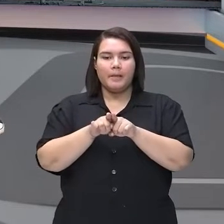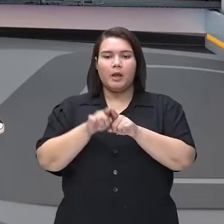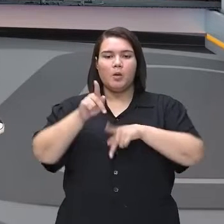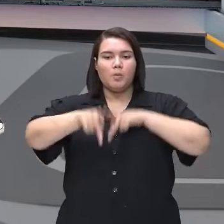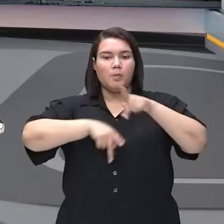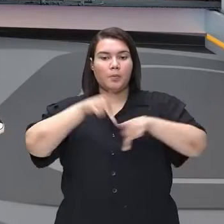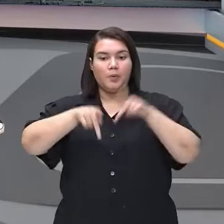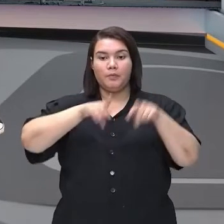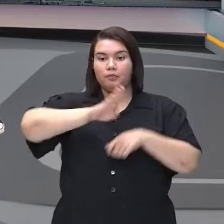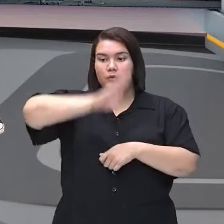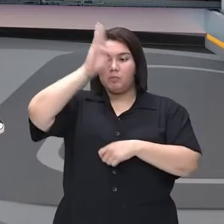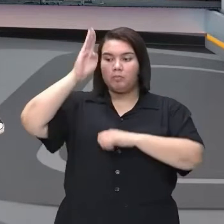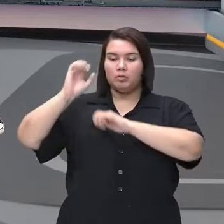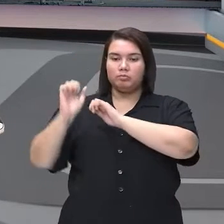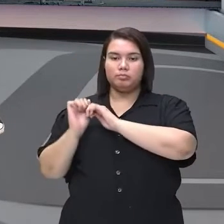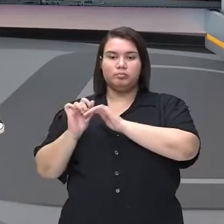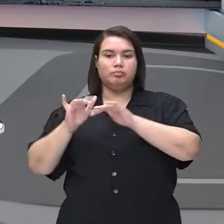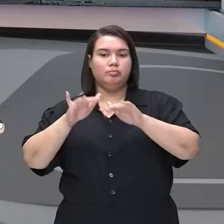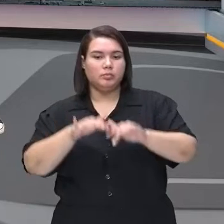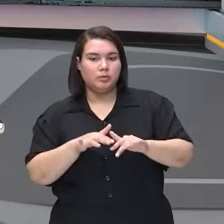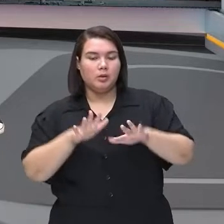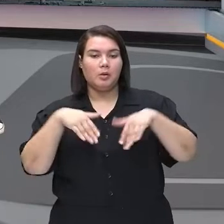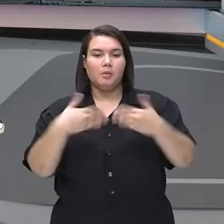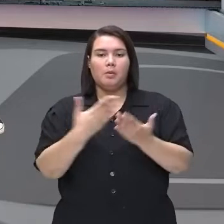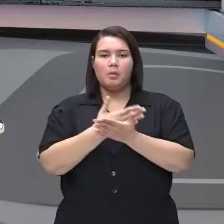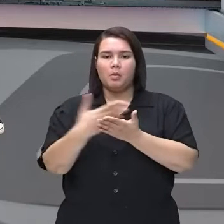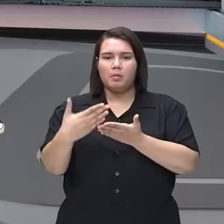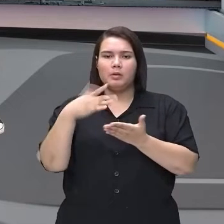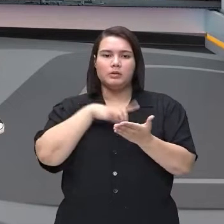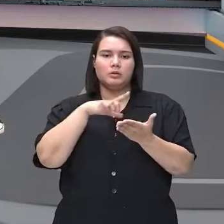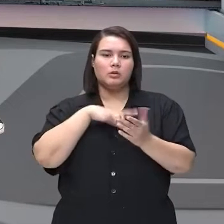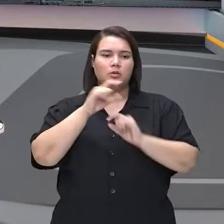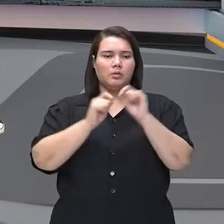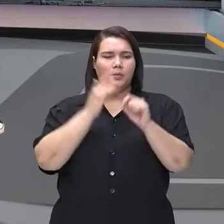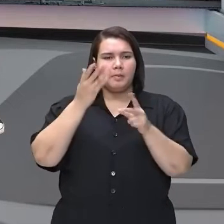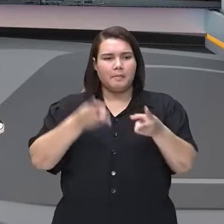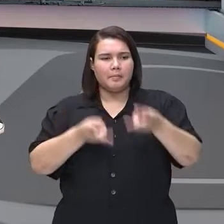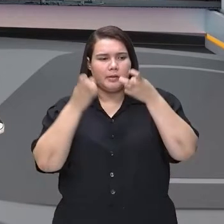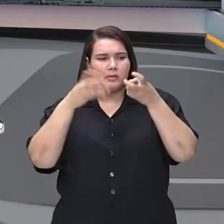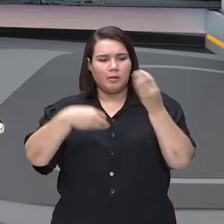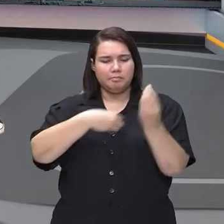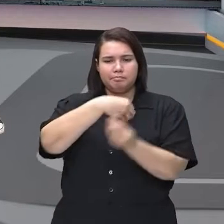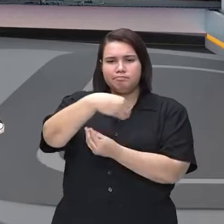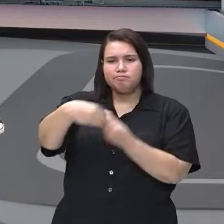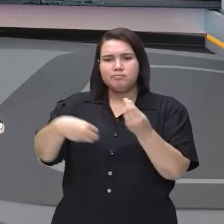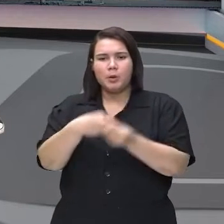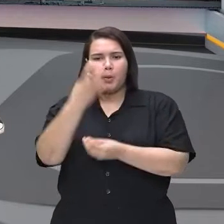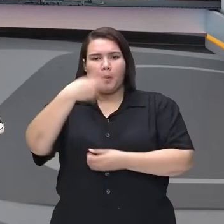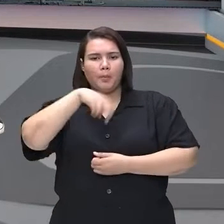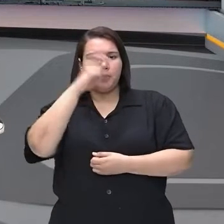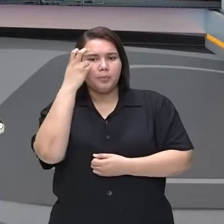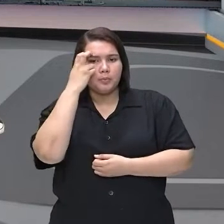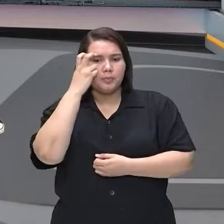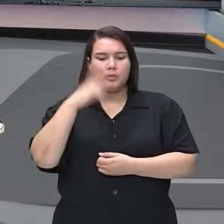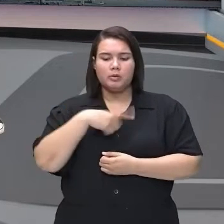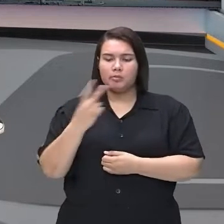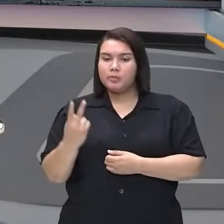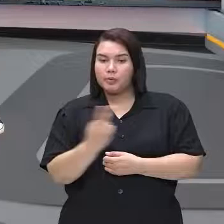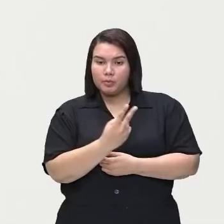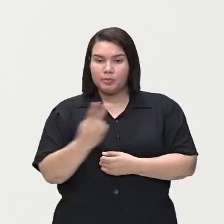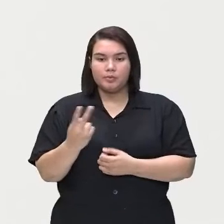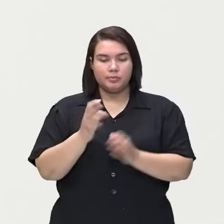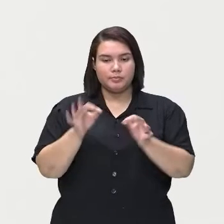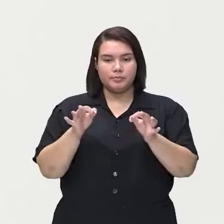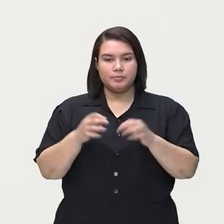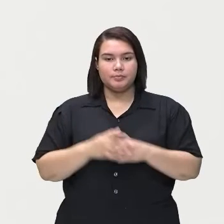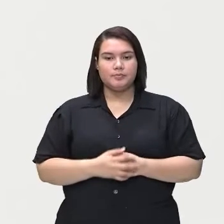começa, então, a misturar ali, começa, então, a ter essa mistura da cultura grega e da cultura romana. Olha